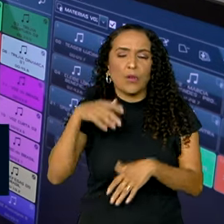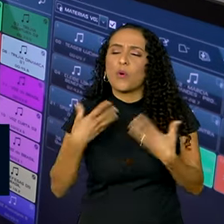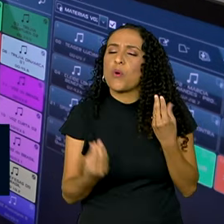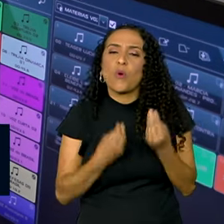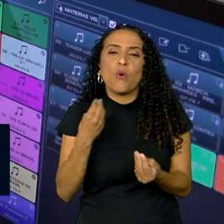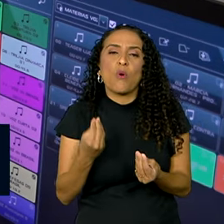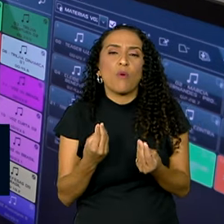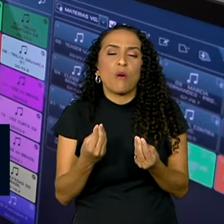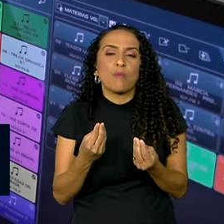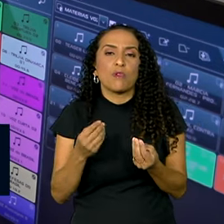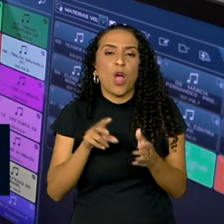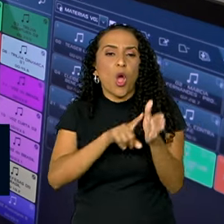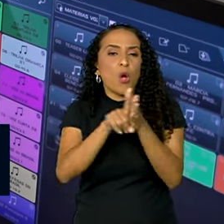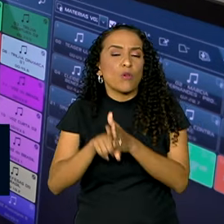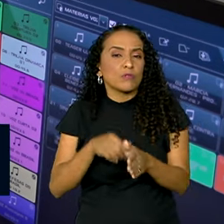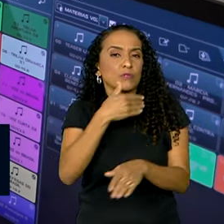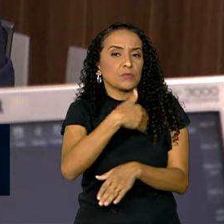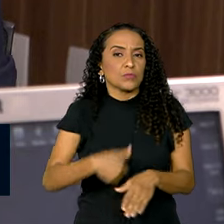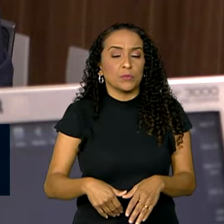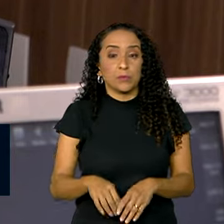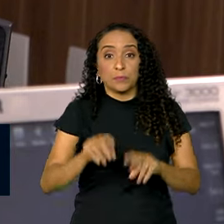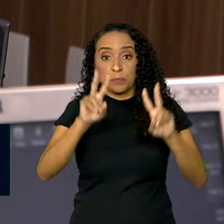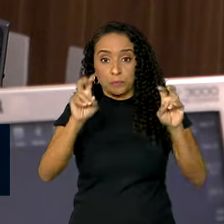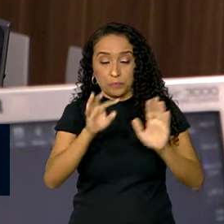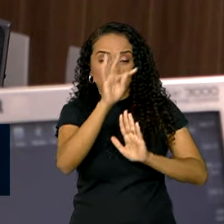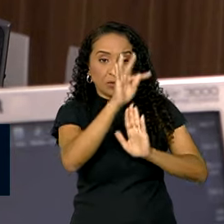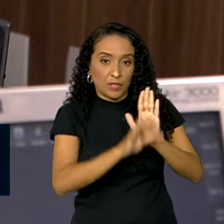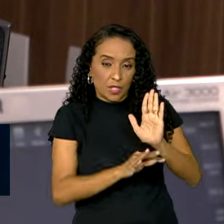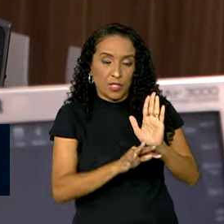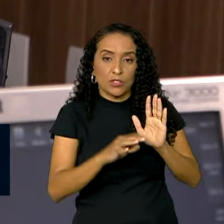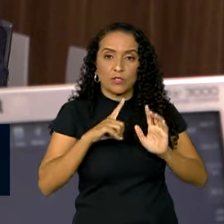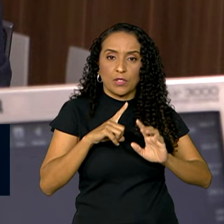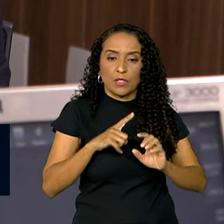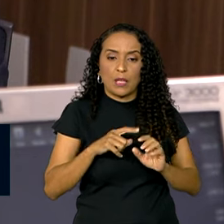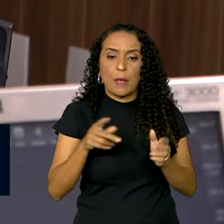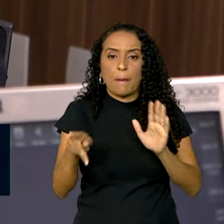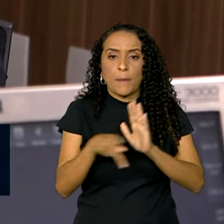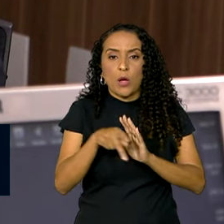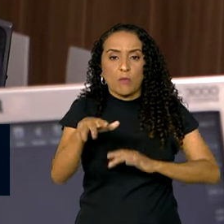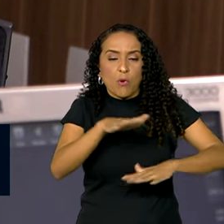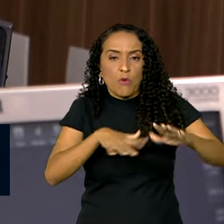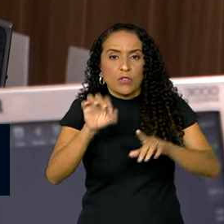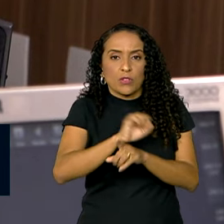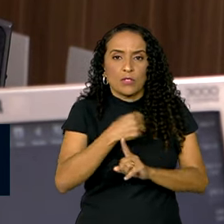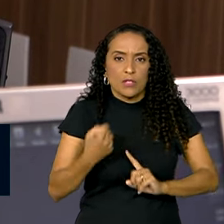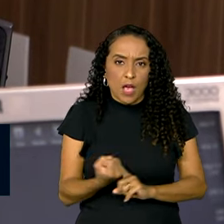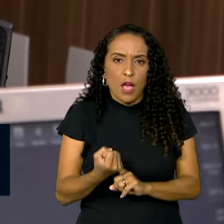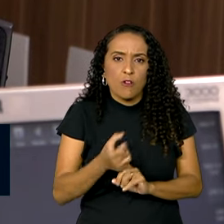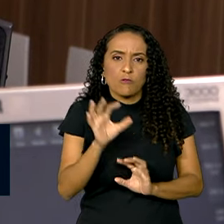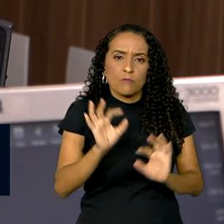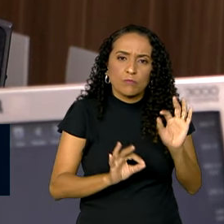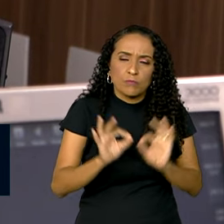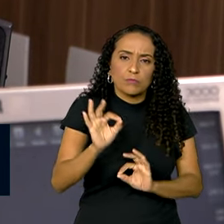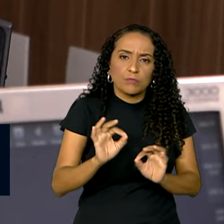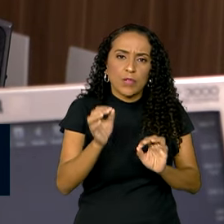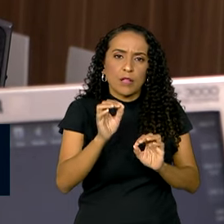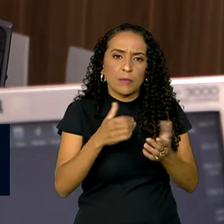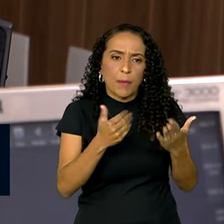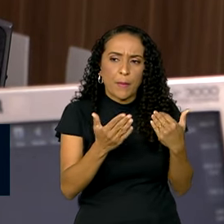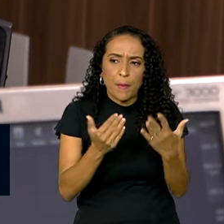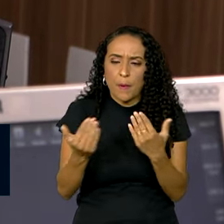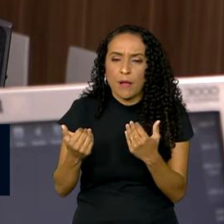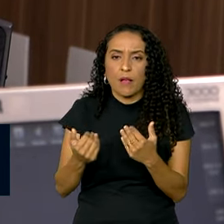como é que funcionou essa consulta públ bom o texto Como disse vem dos movimentos sociais foi sistematizado pelo